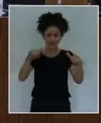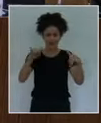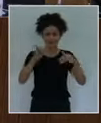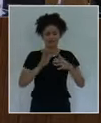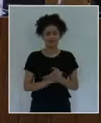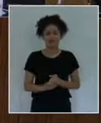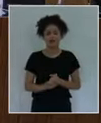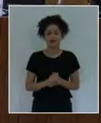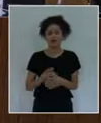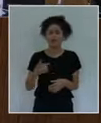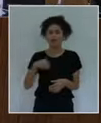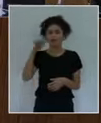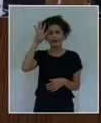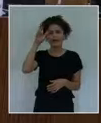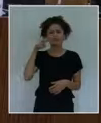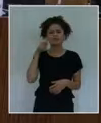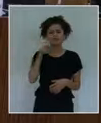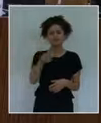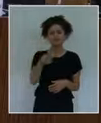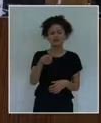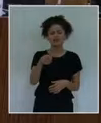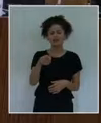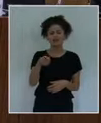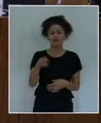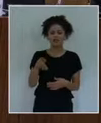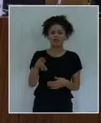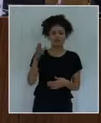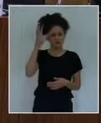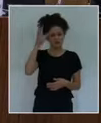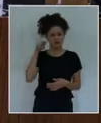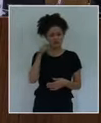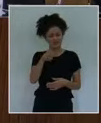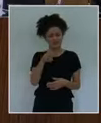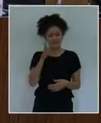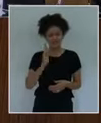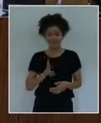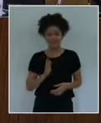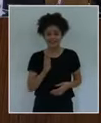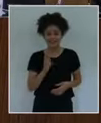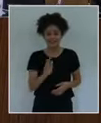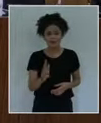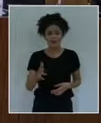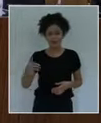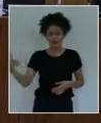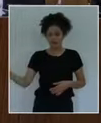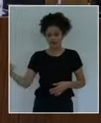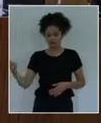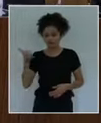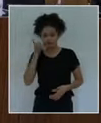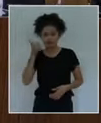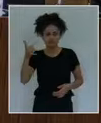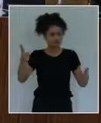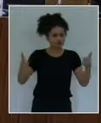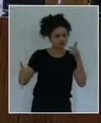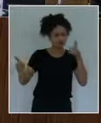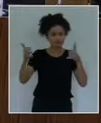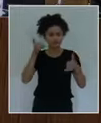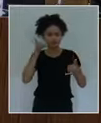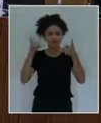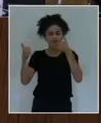imagino, né, que você talvez tenha sido a pessoa mais solicitada, mais, né, assim, telefone, a gente tentou conversar, mas a gente